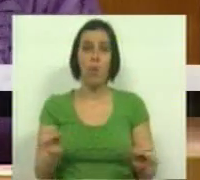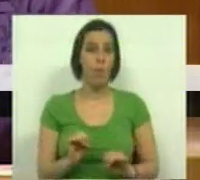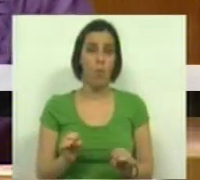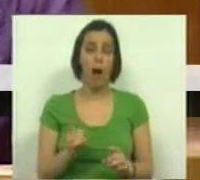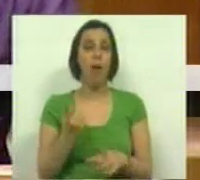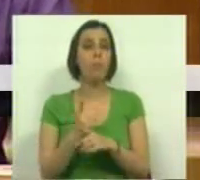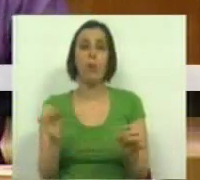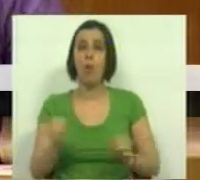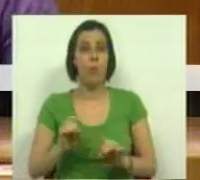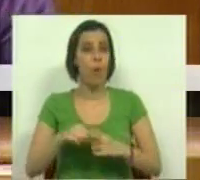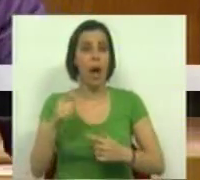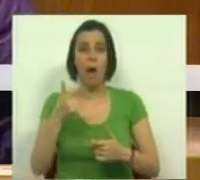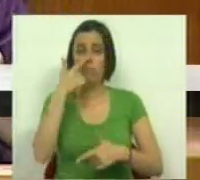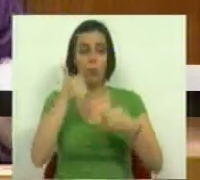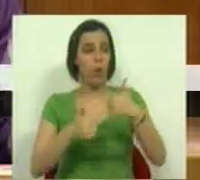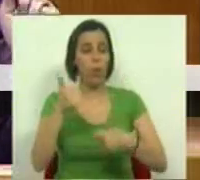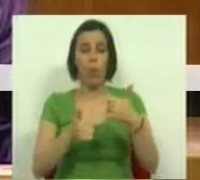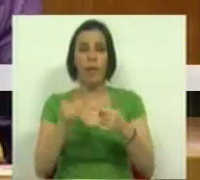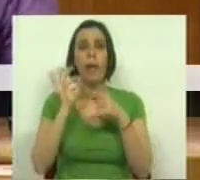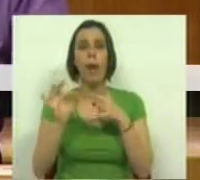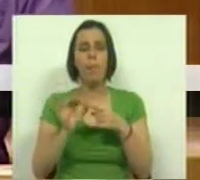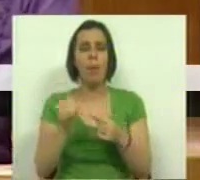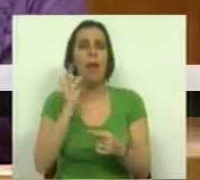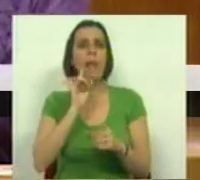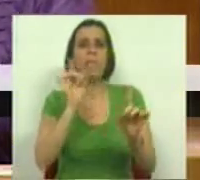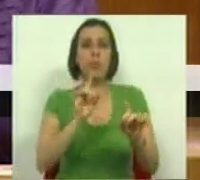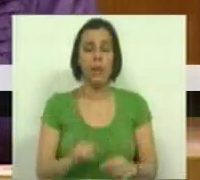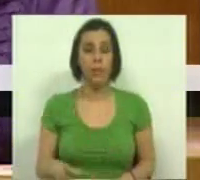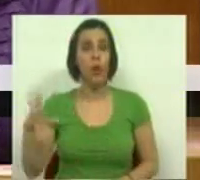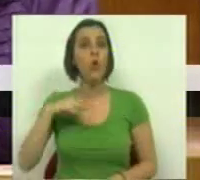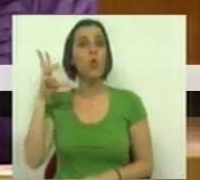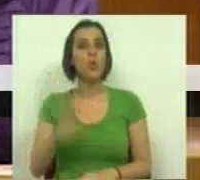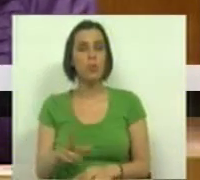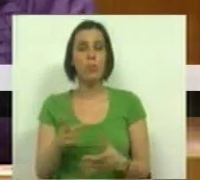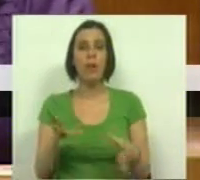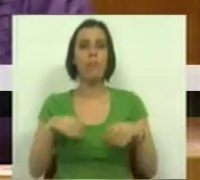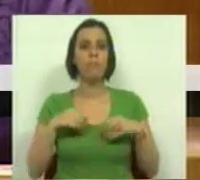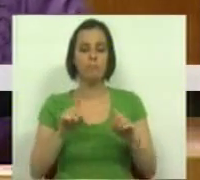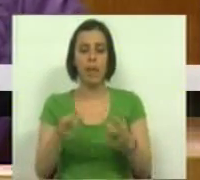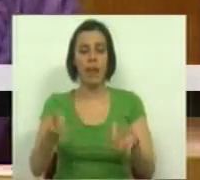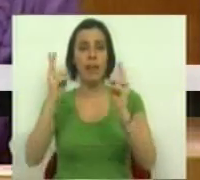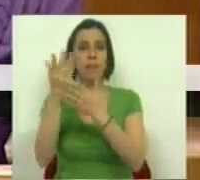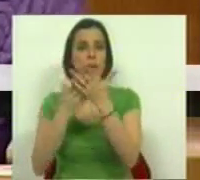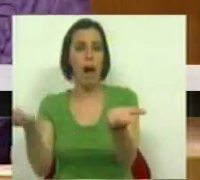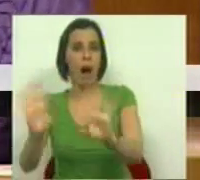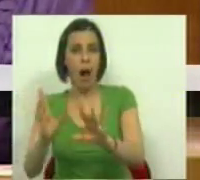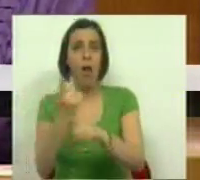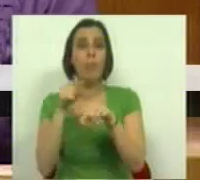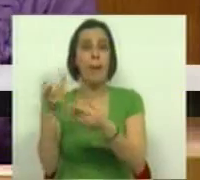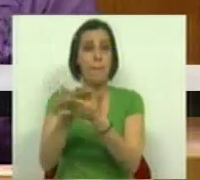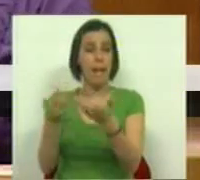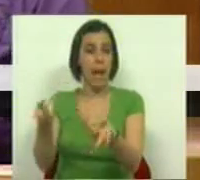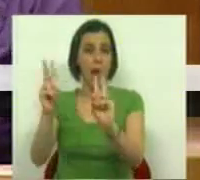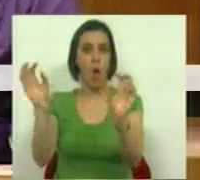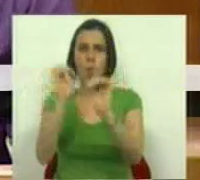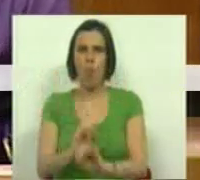exista porque não há concorrentes é pormenor de sumenos. Que os portugueses não adiram ao mercado liberalizado porque esse